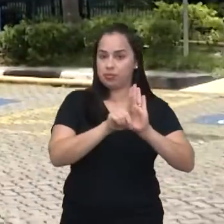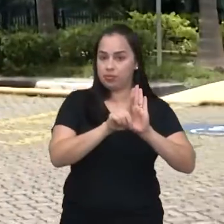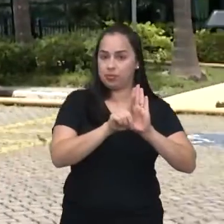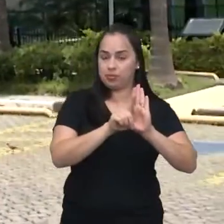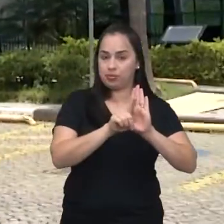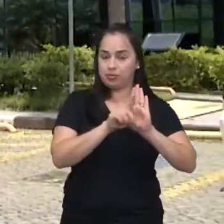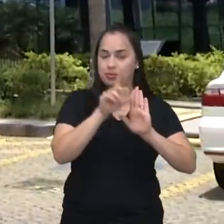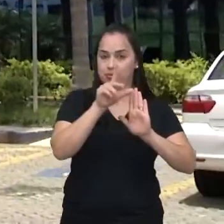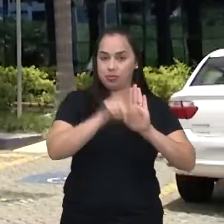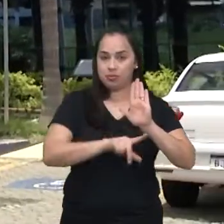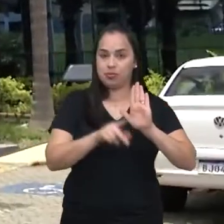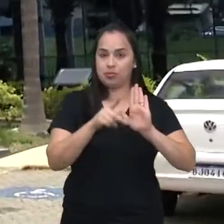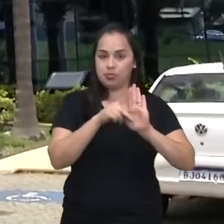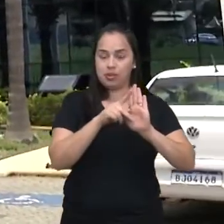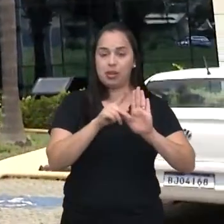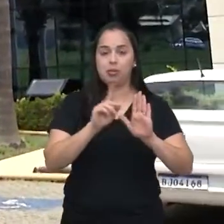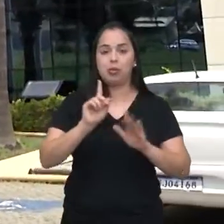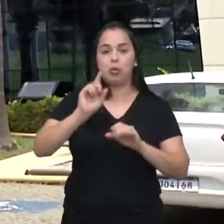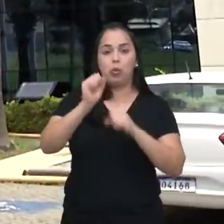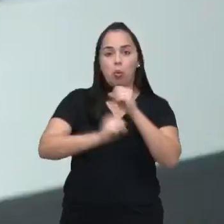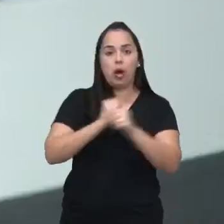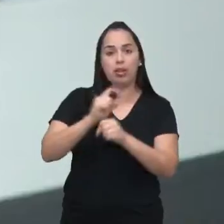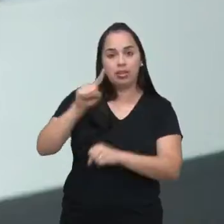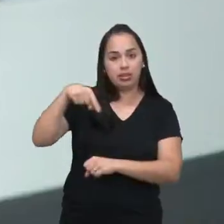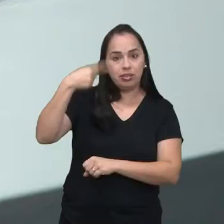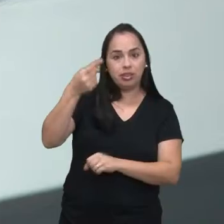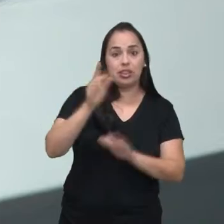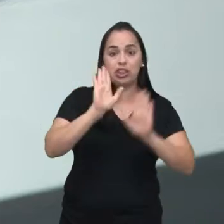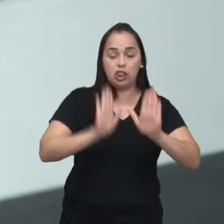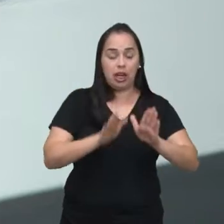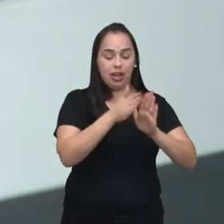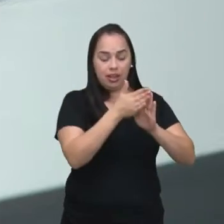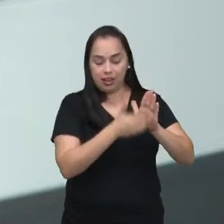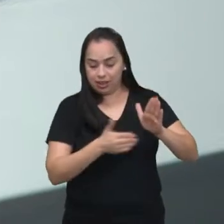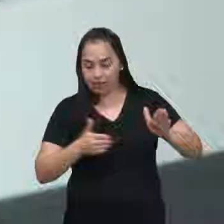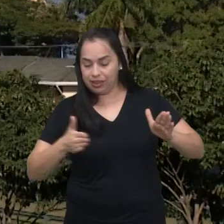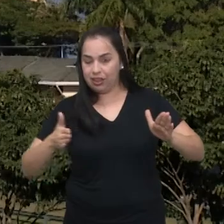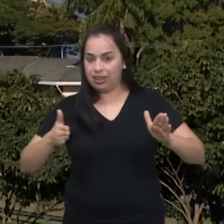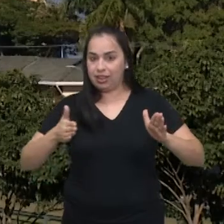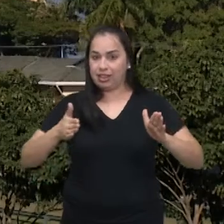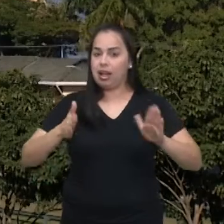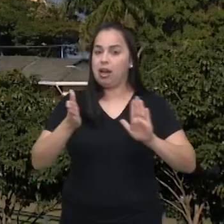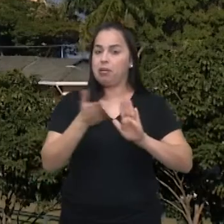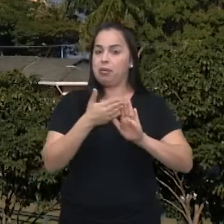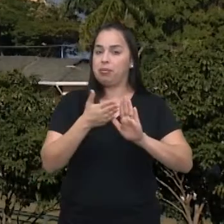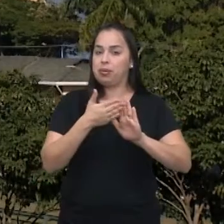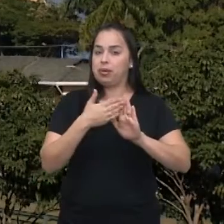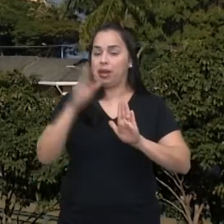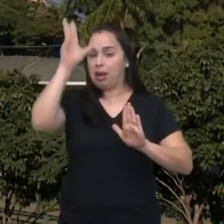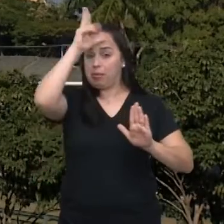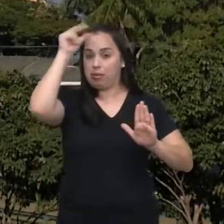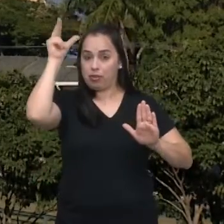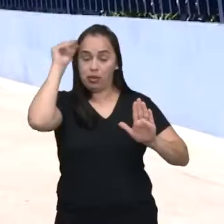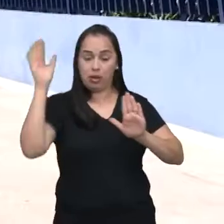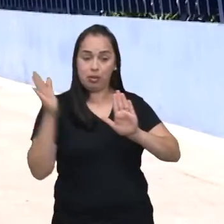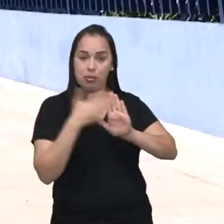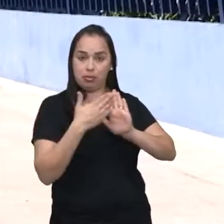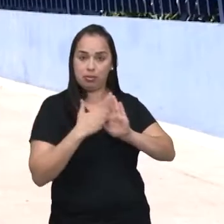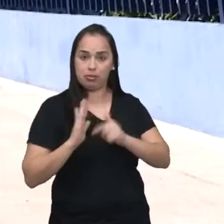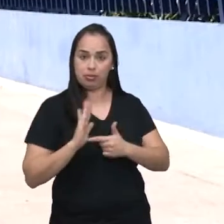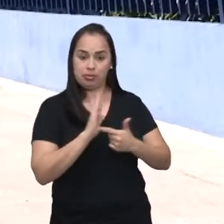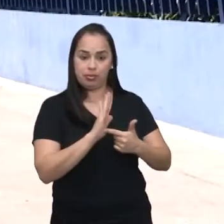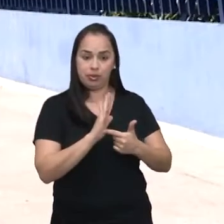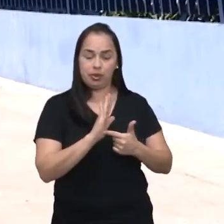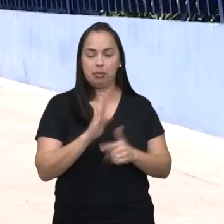o a lei de diretrizes orçamentárias D2 e três já está em tramitação na Câmara a proposta encaminhada pela prefeitura